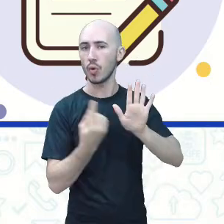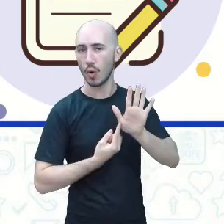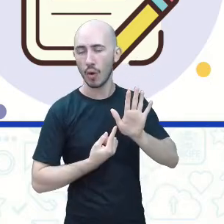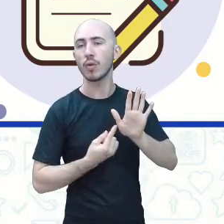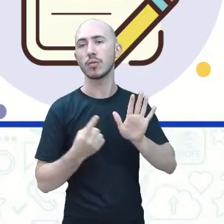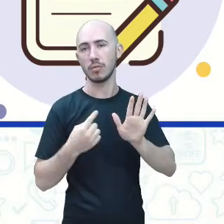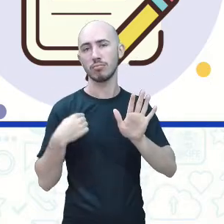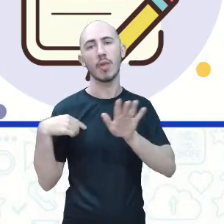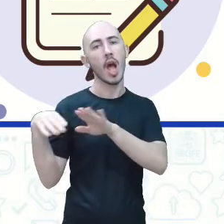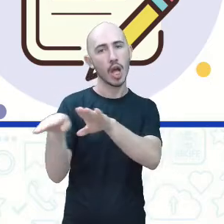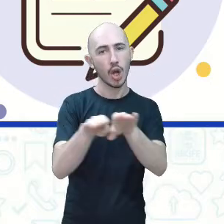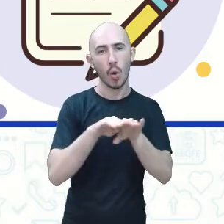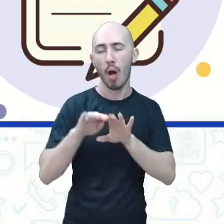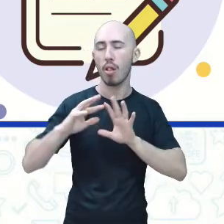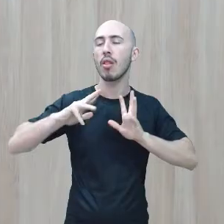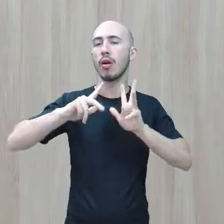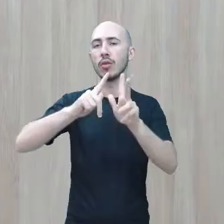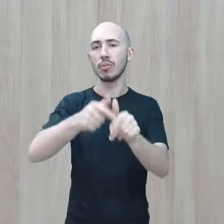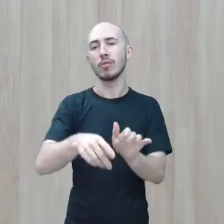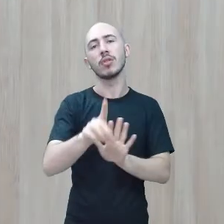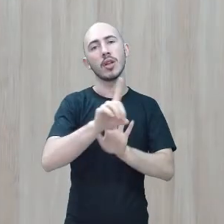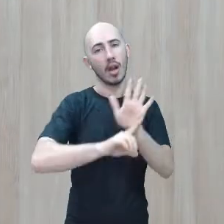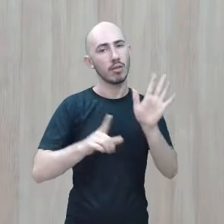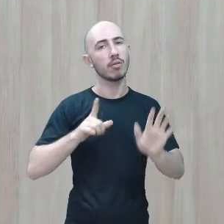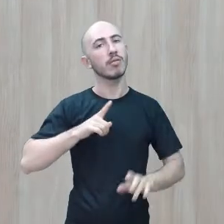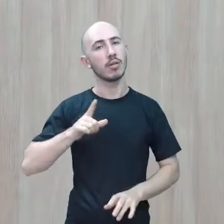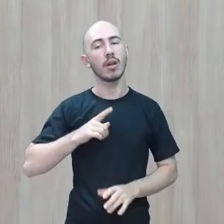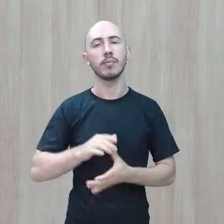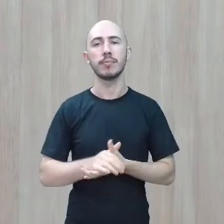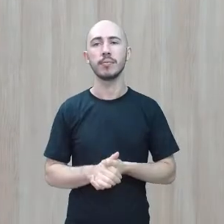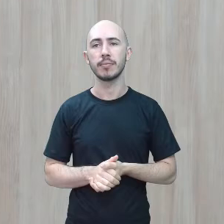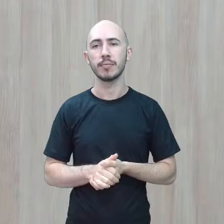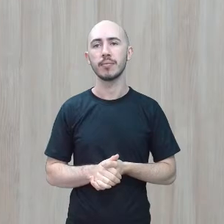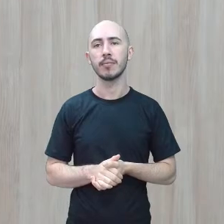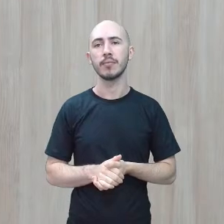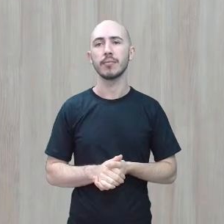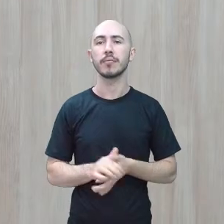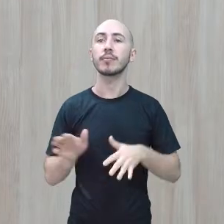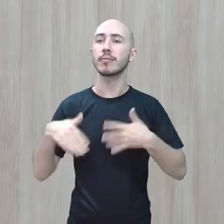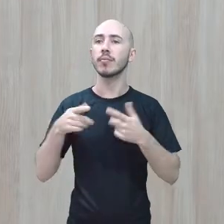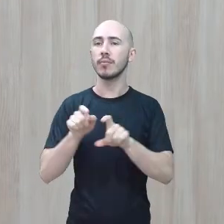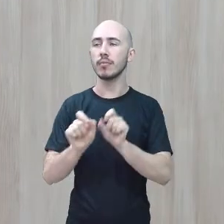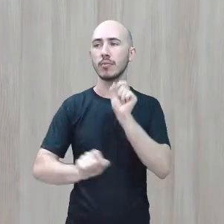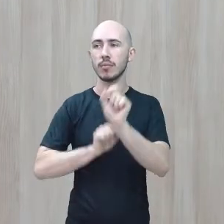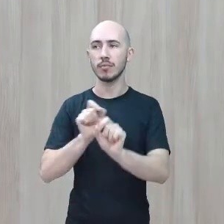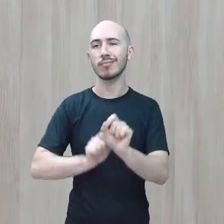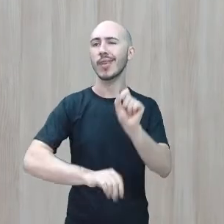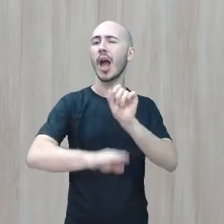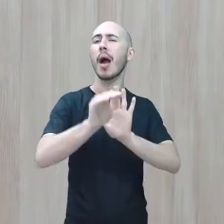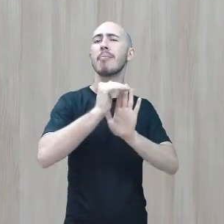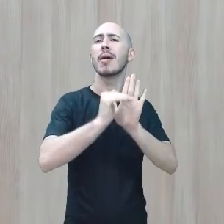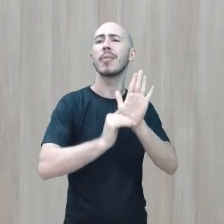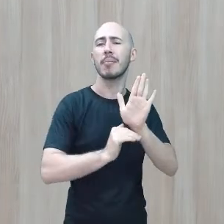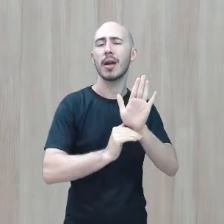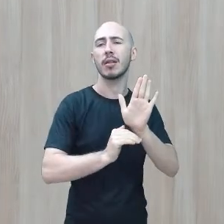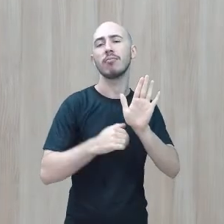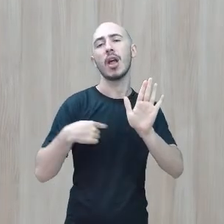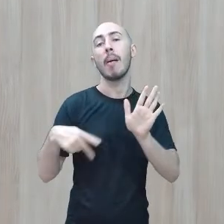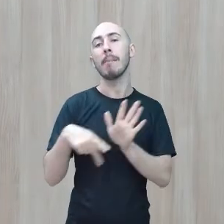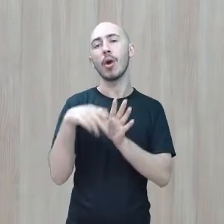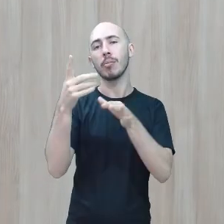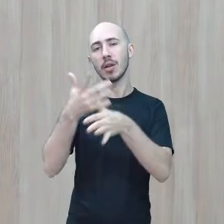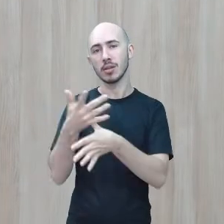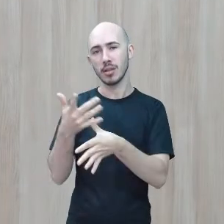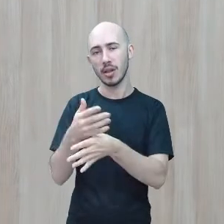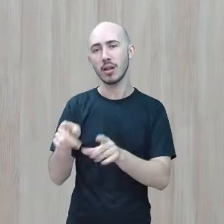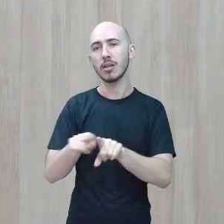direito comum, né, a todos nós, seres humanos. O Estatuto da Cidade e o plano